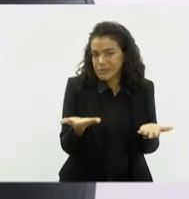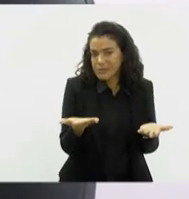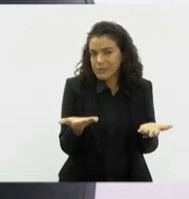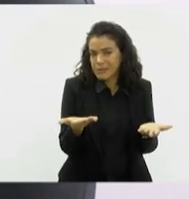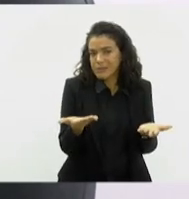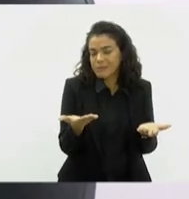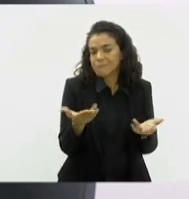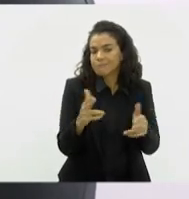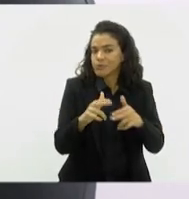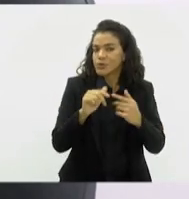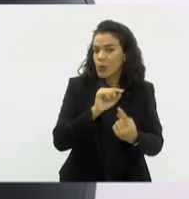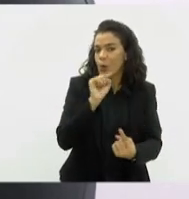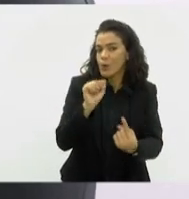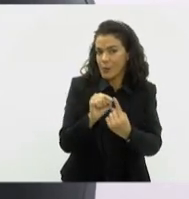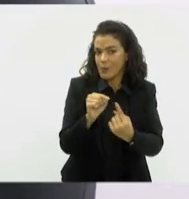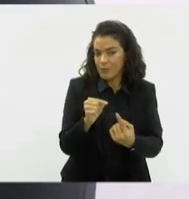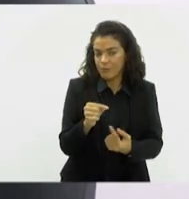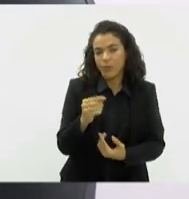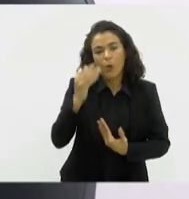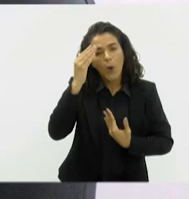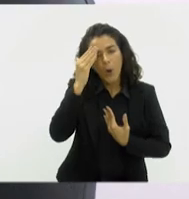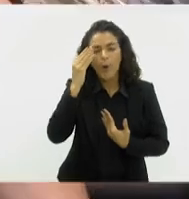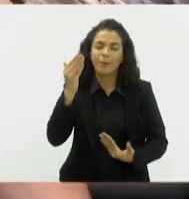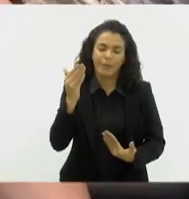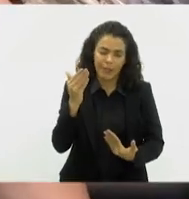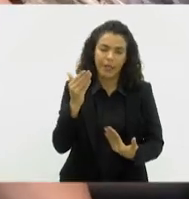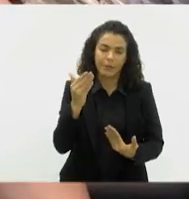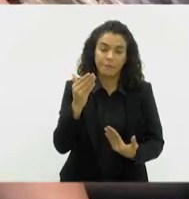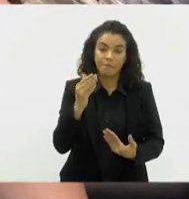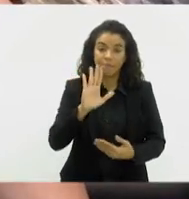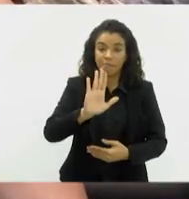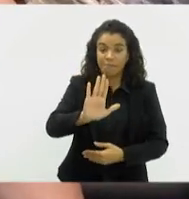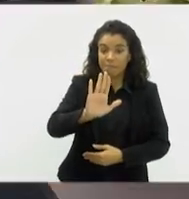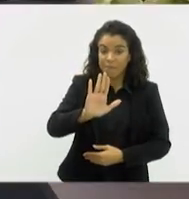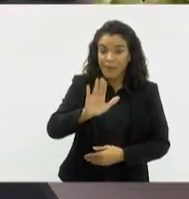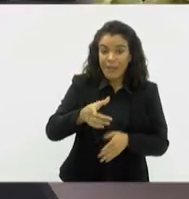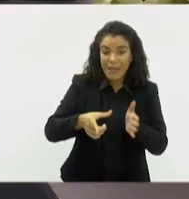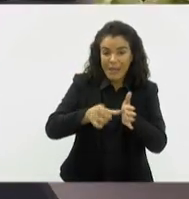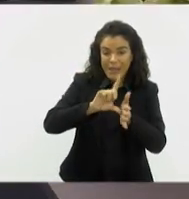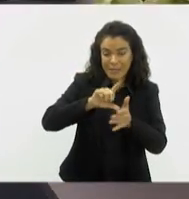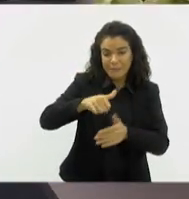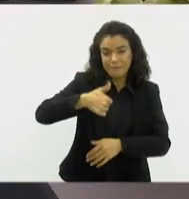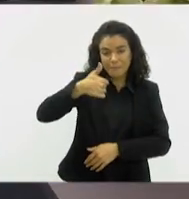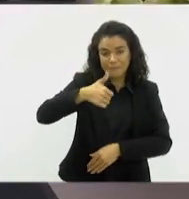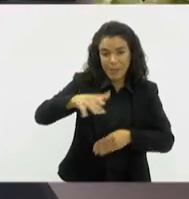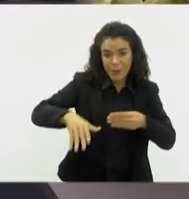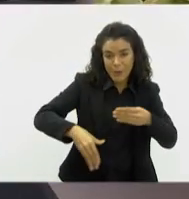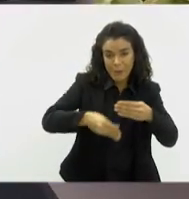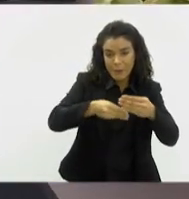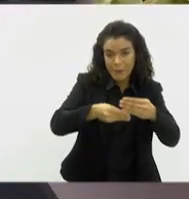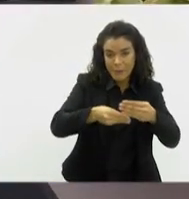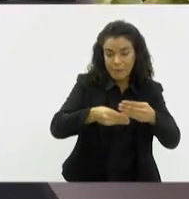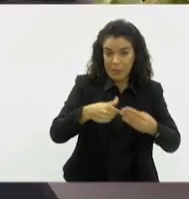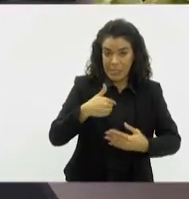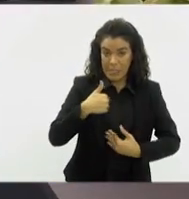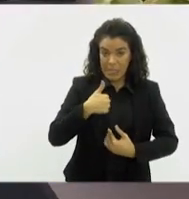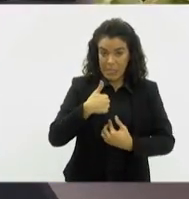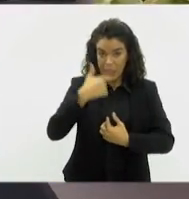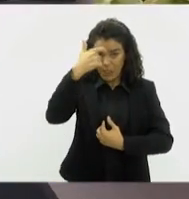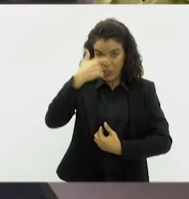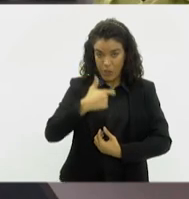esta é a nossa missão aqui. Tá, obrigado pela oportunidade. Uma parte antes do Elivelto falar. Eu, se